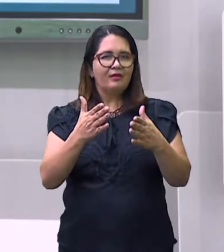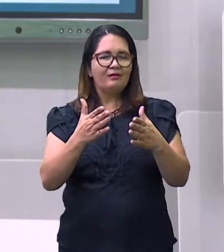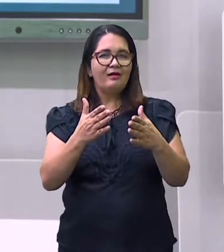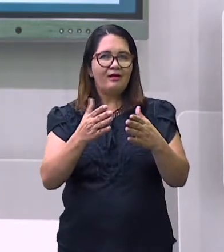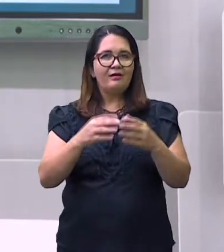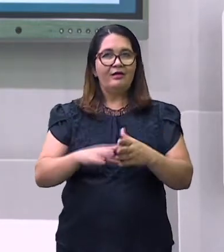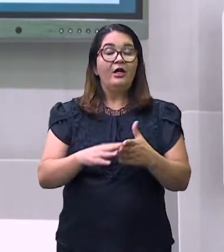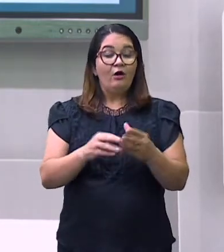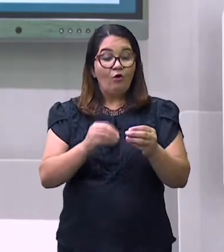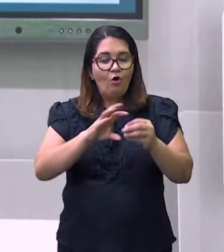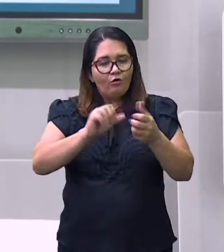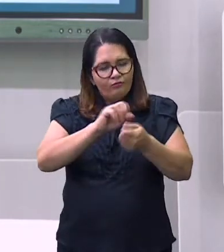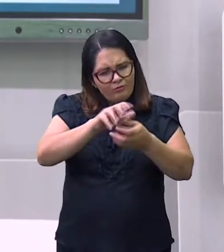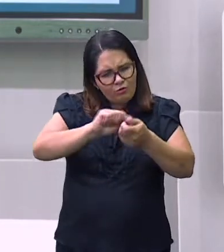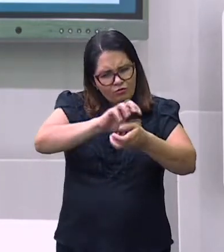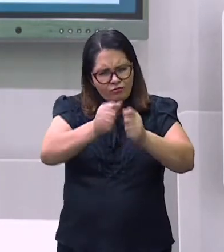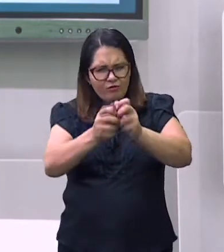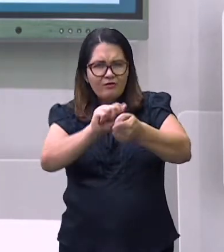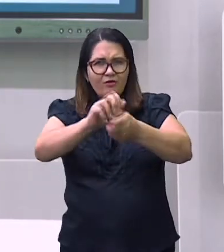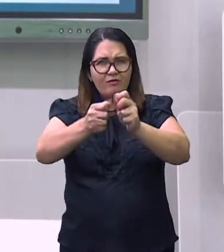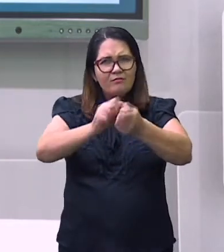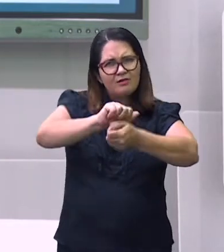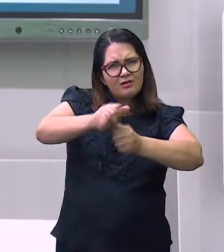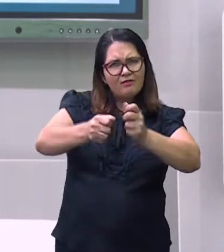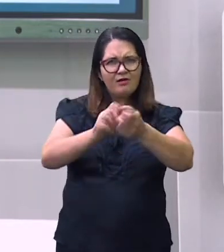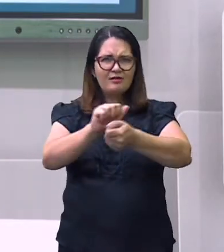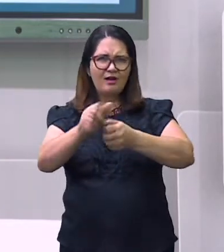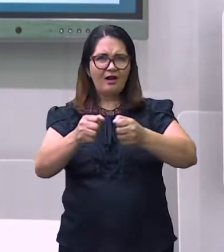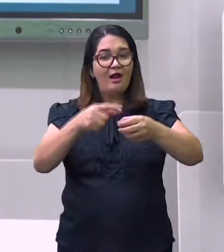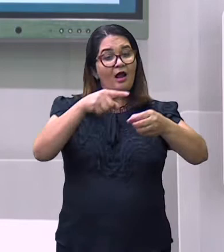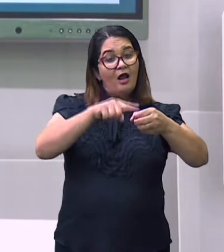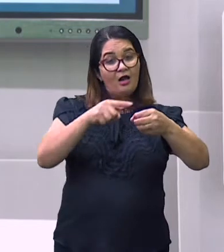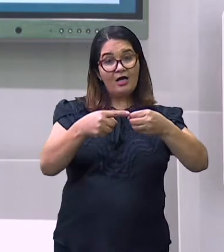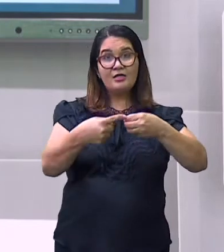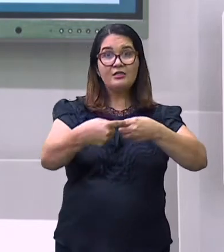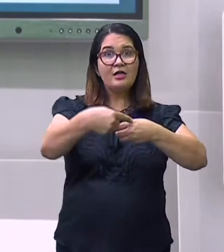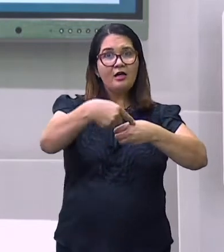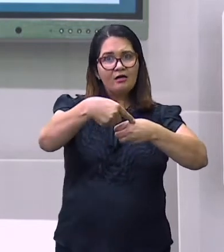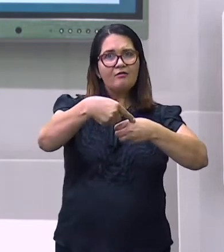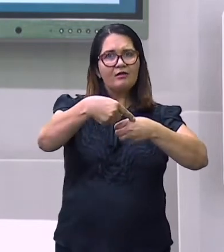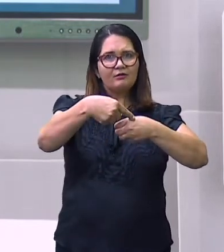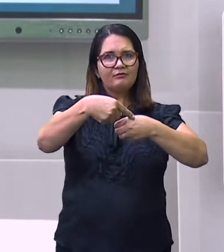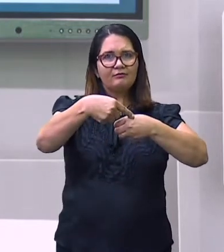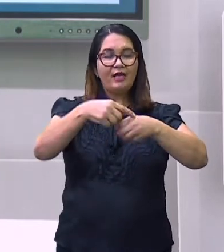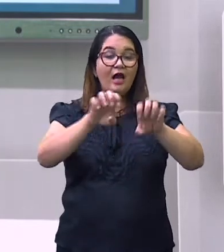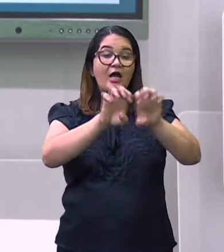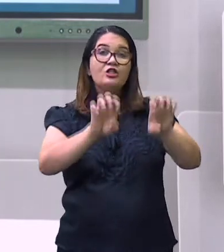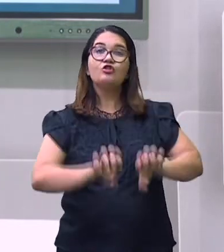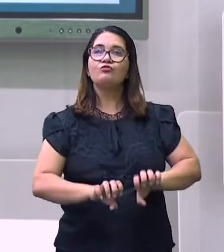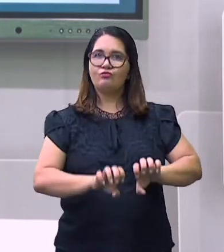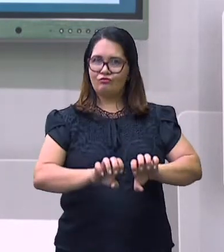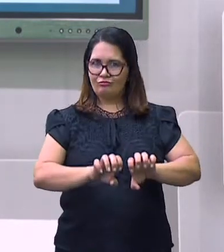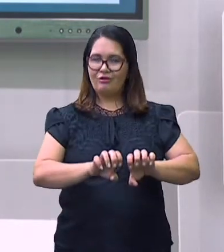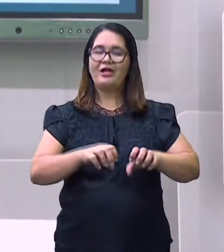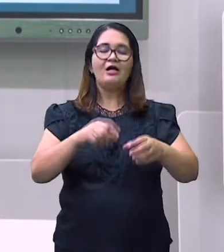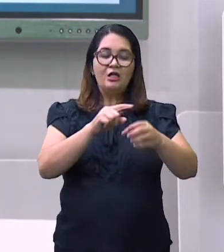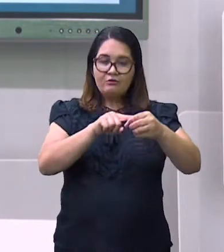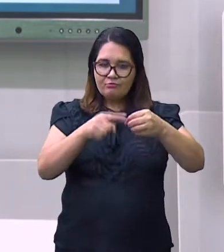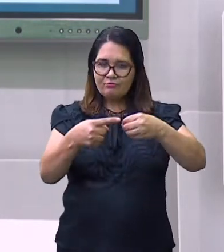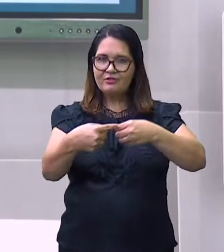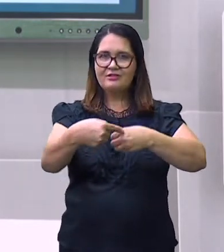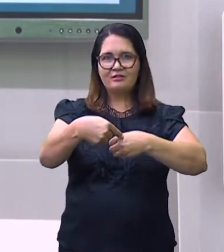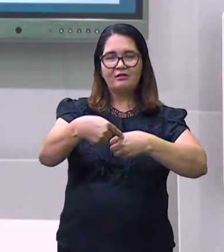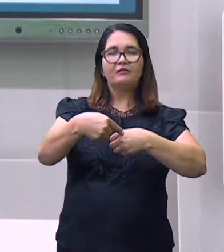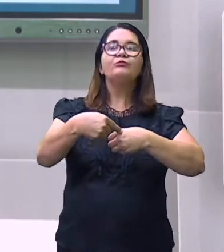imagem. Olha aí para vocês verem, ó. Aqui eu vou usar o tom de azul, mas vocês podem usar o que vocês